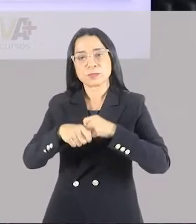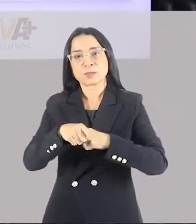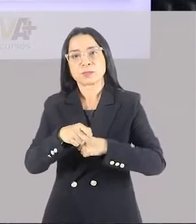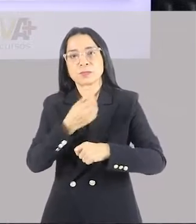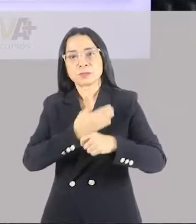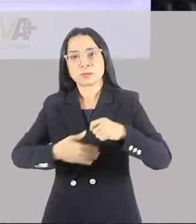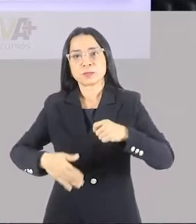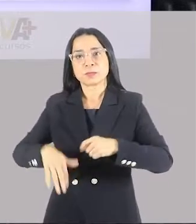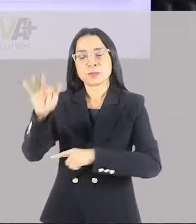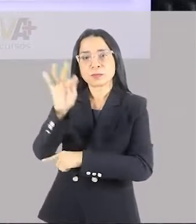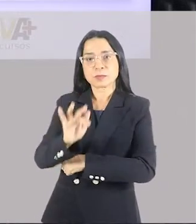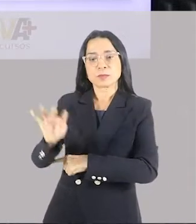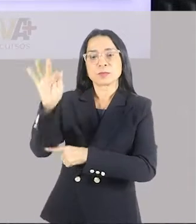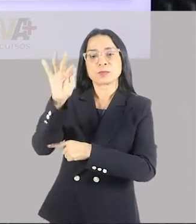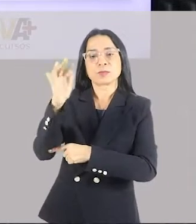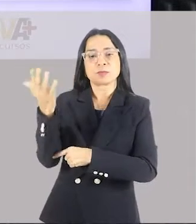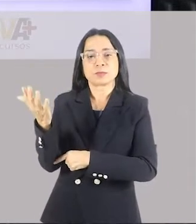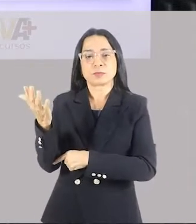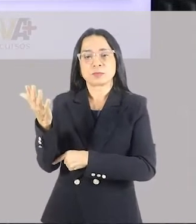pública federal.